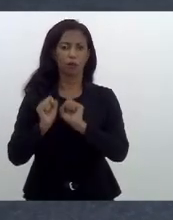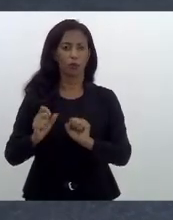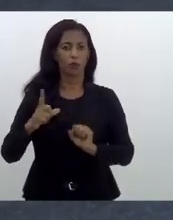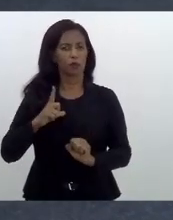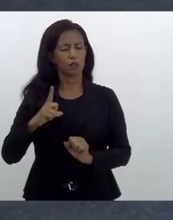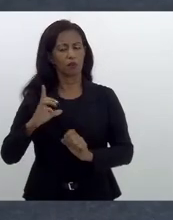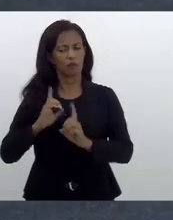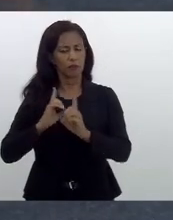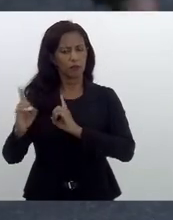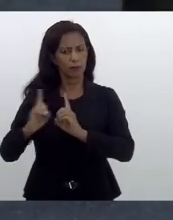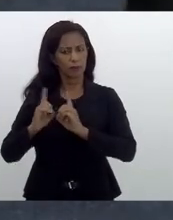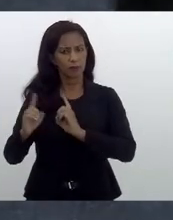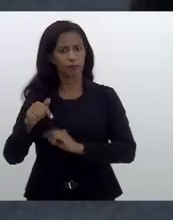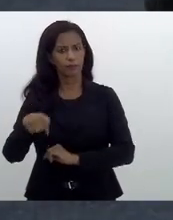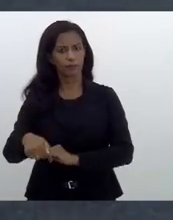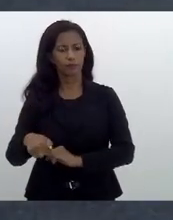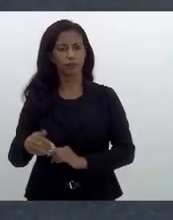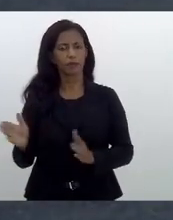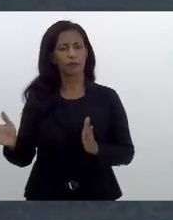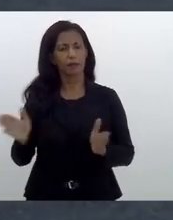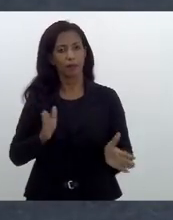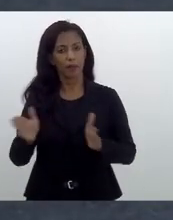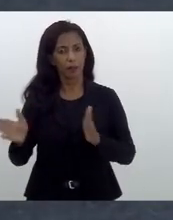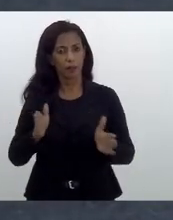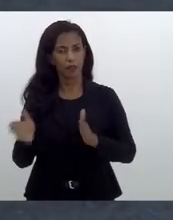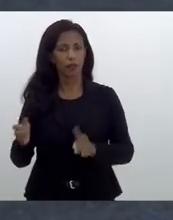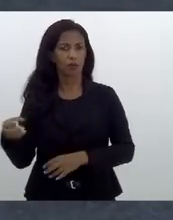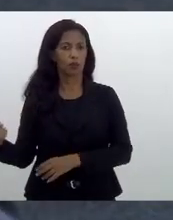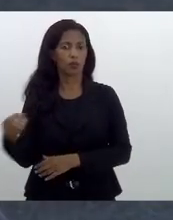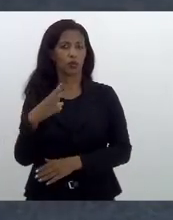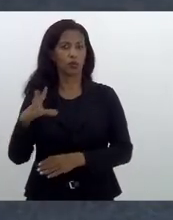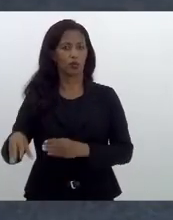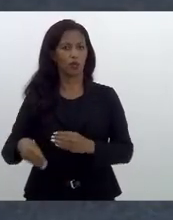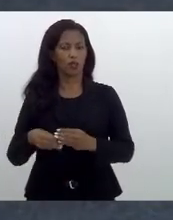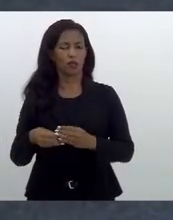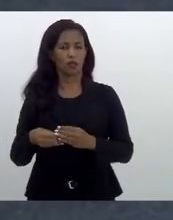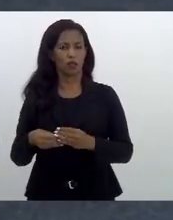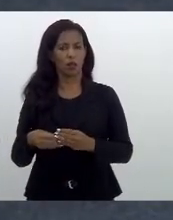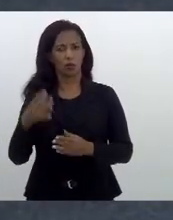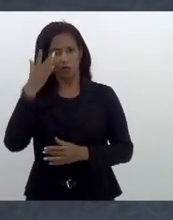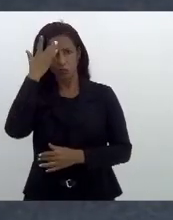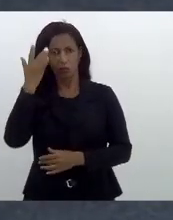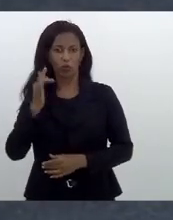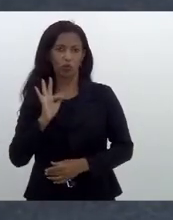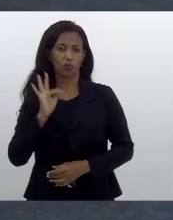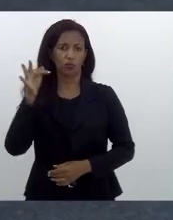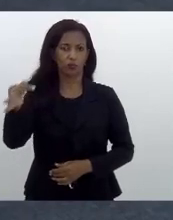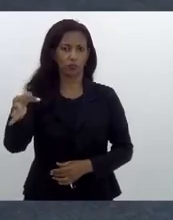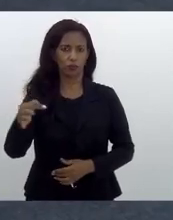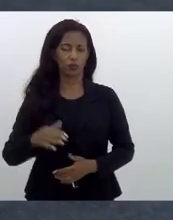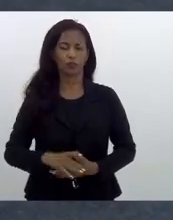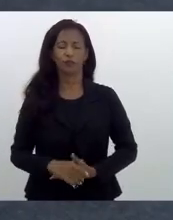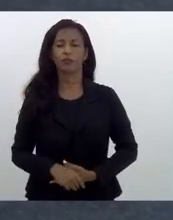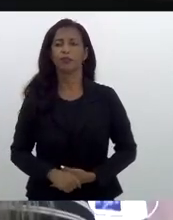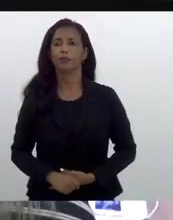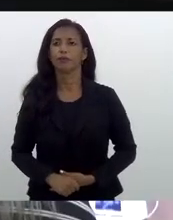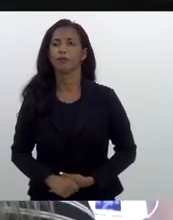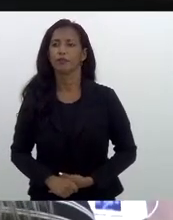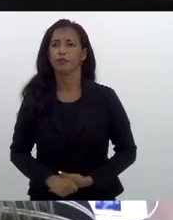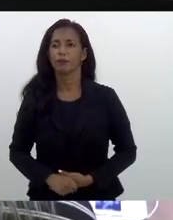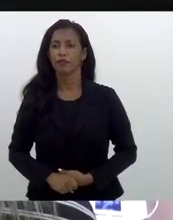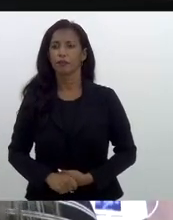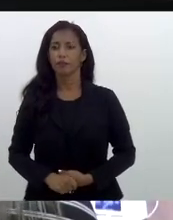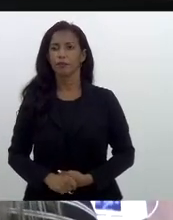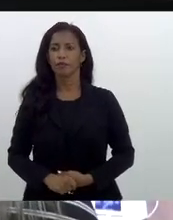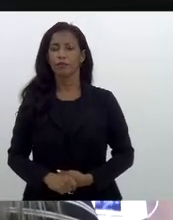fazer esse debate nesse próximo período sobre esse novo adicional dos servidores que ingressarão no serviço público parabéns